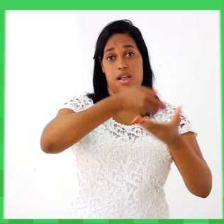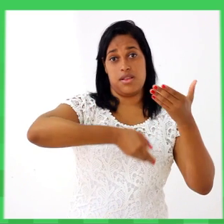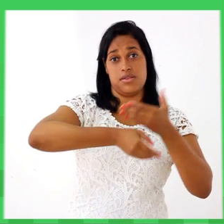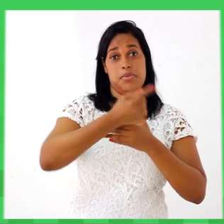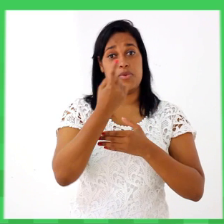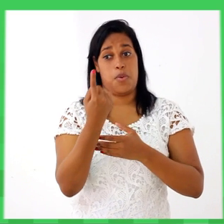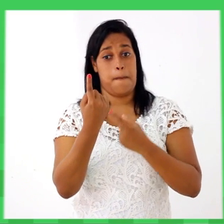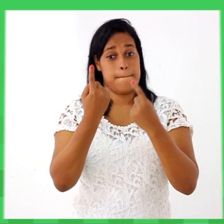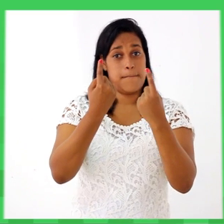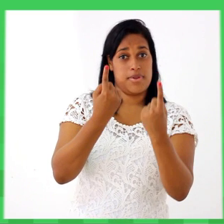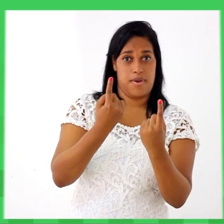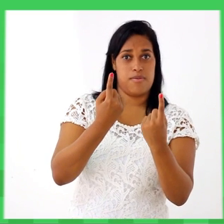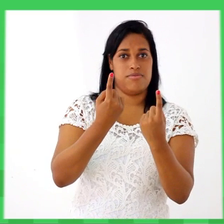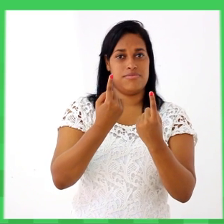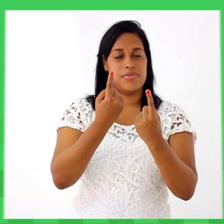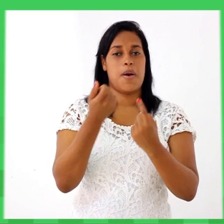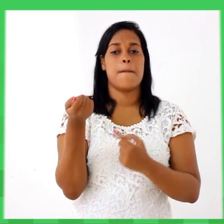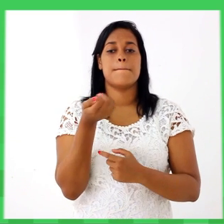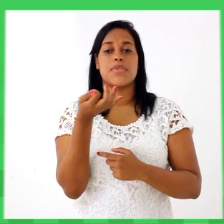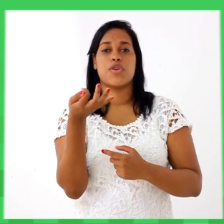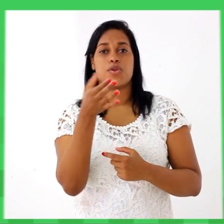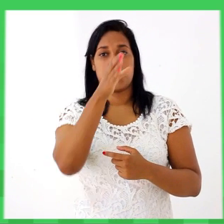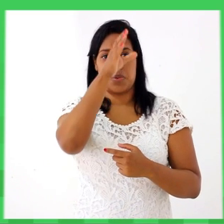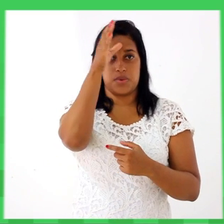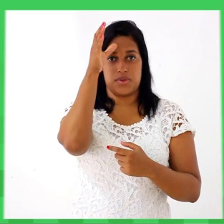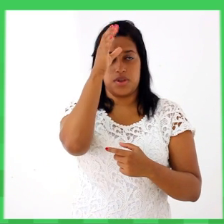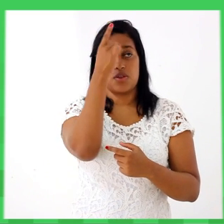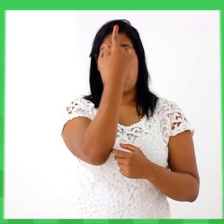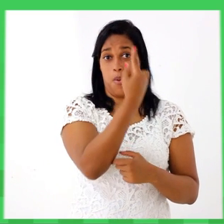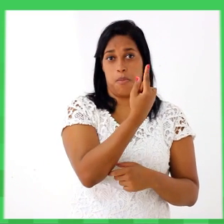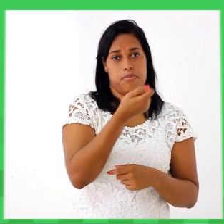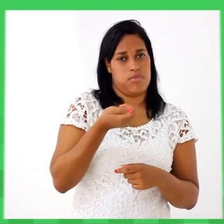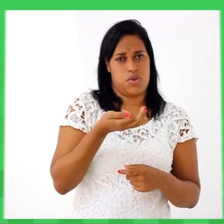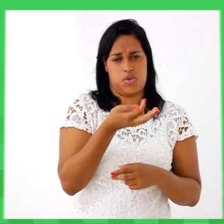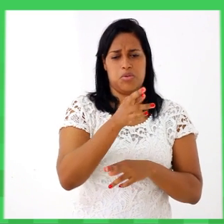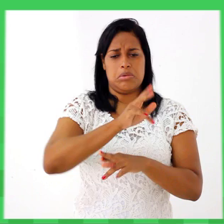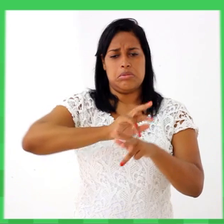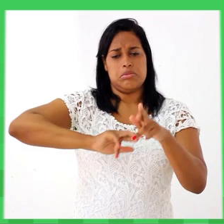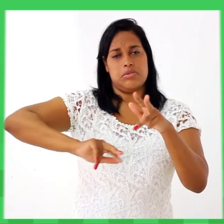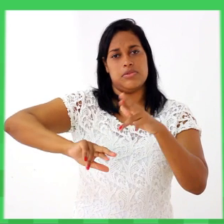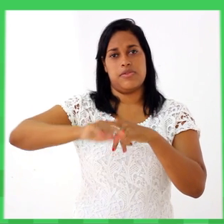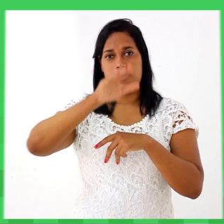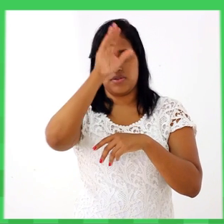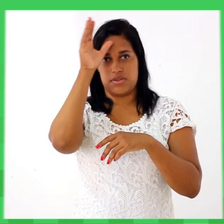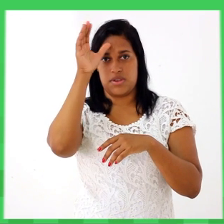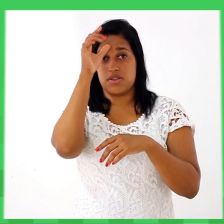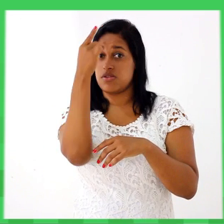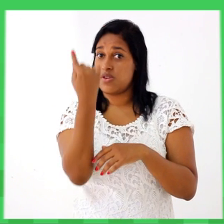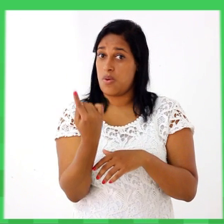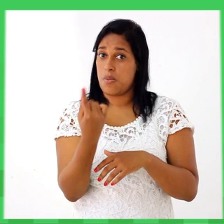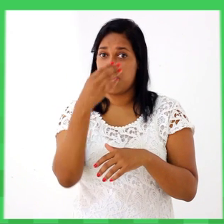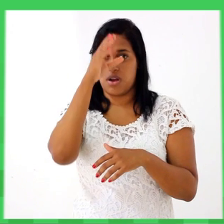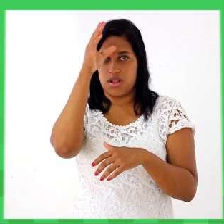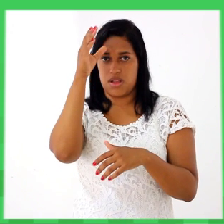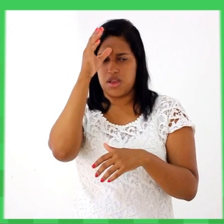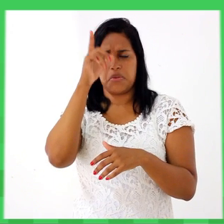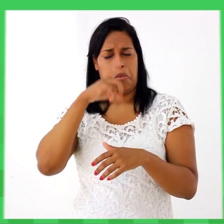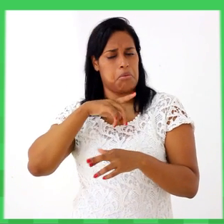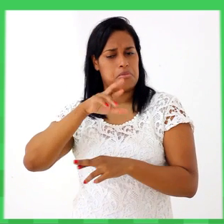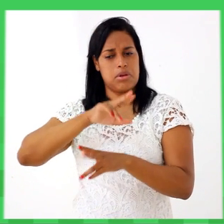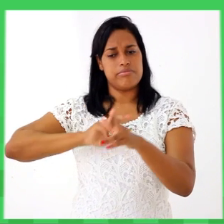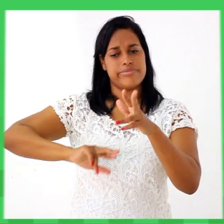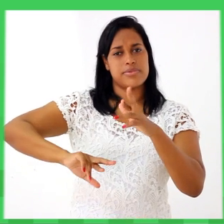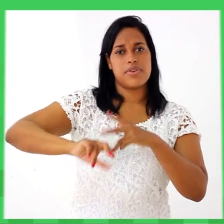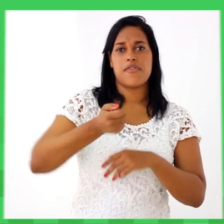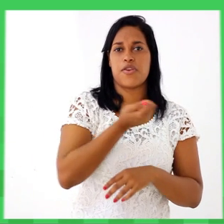para 1. Produto e cliente. Um produto pode ter vários clientes e o cliente pode comprar vários